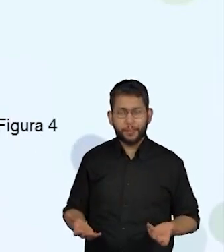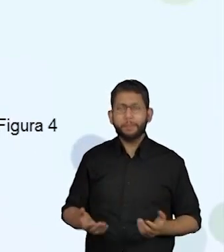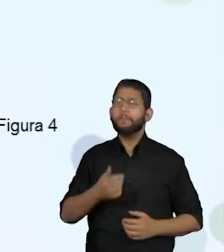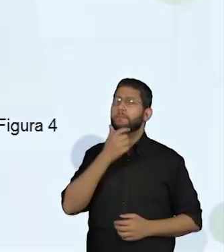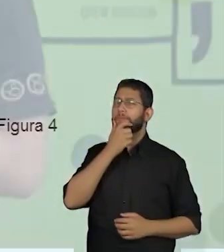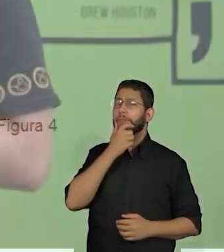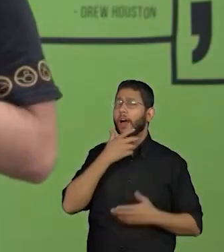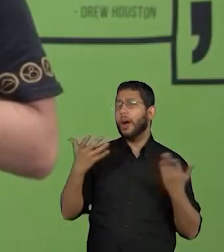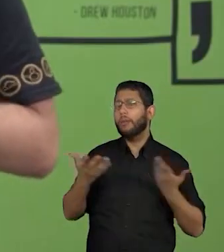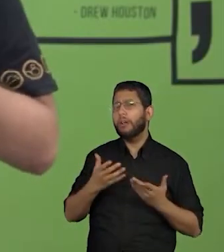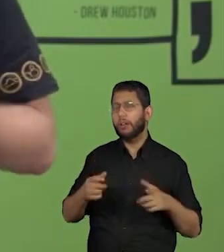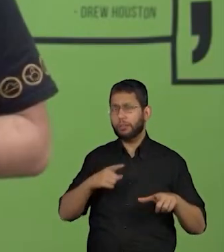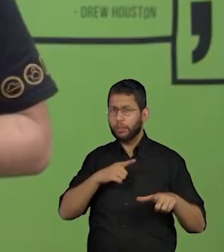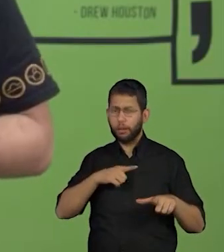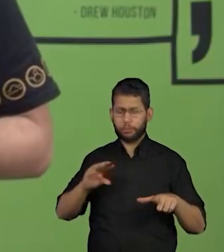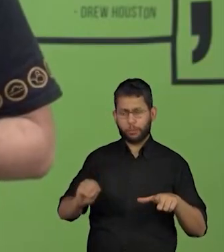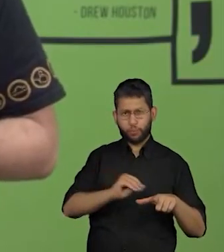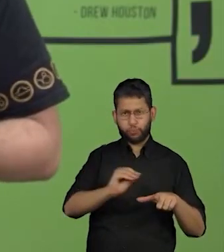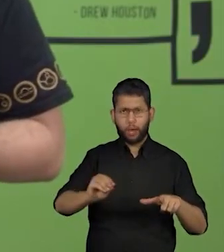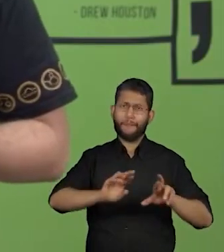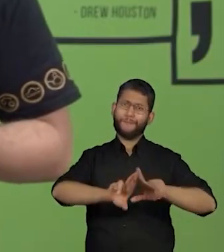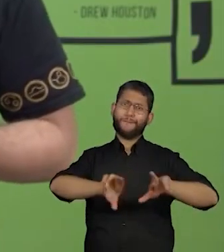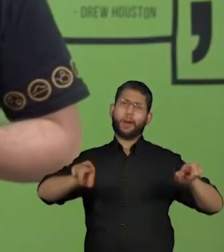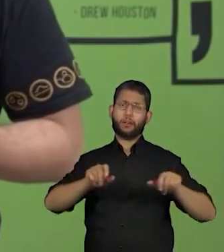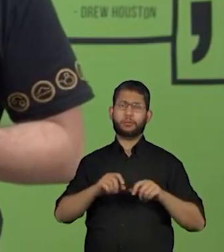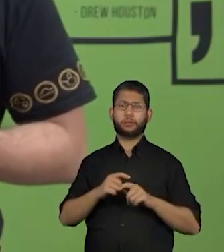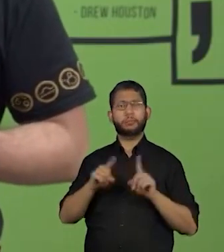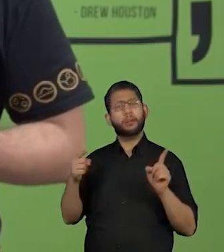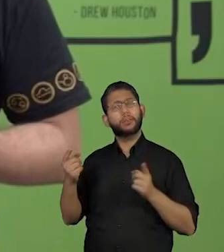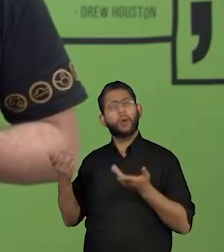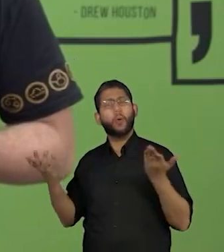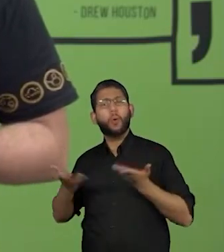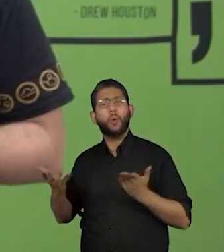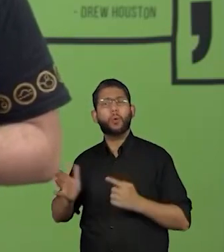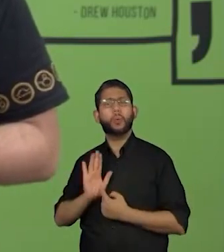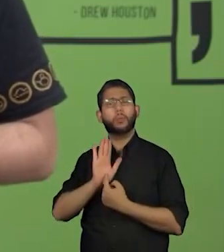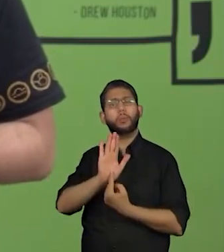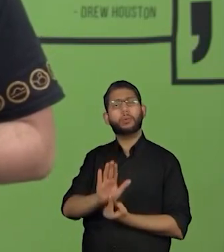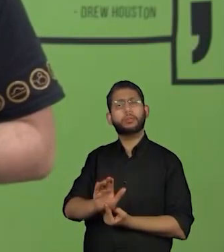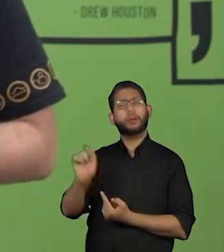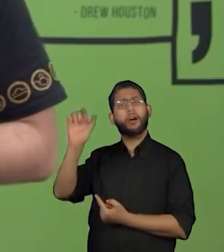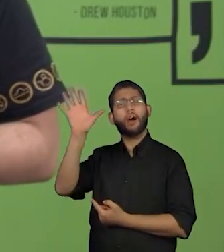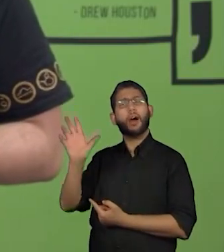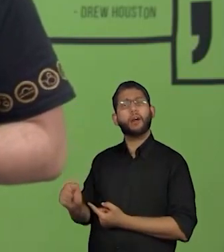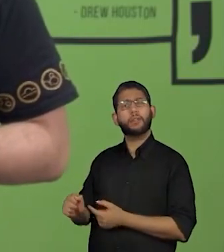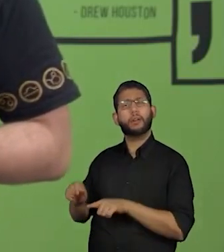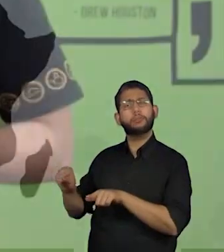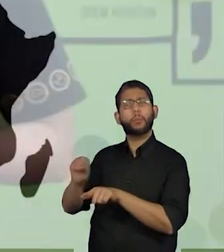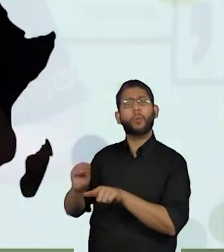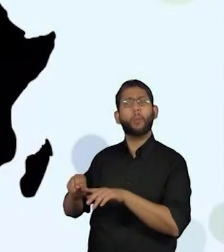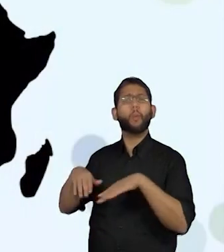africano. Mas antes da gente entrar propriamente no assunto, eu gostaria de fazer um desafio para vocês, que vocês